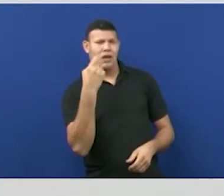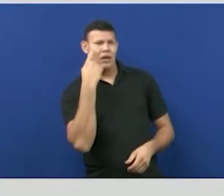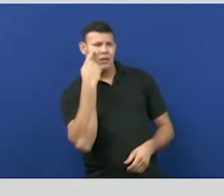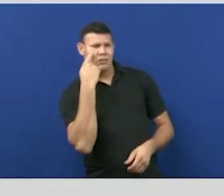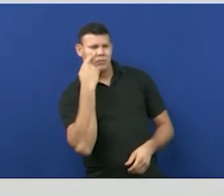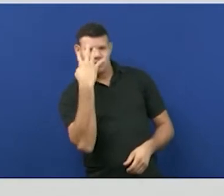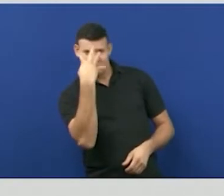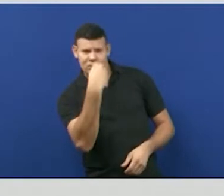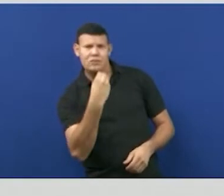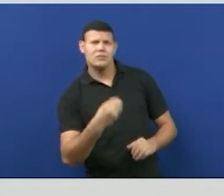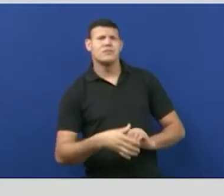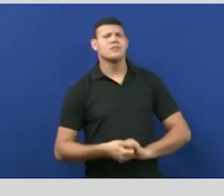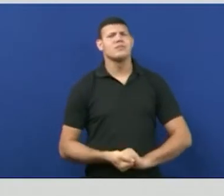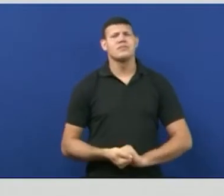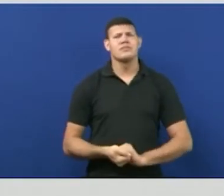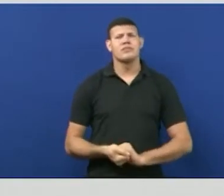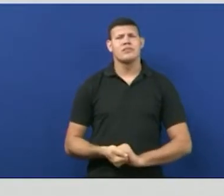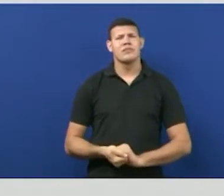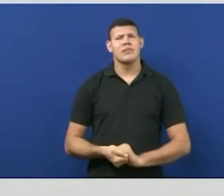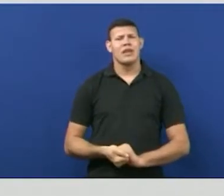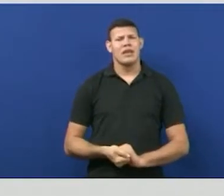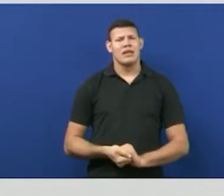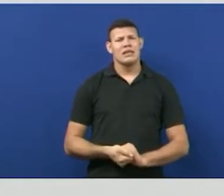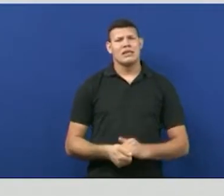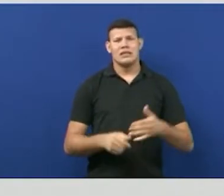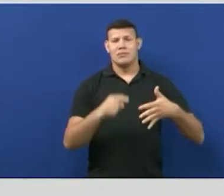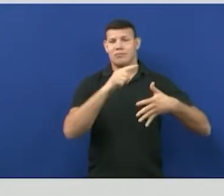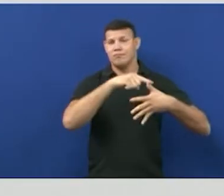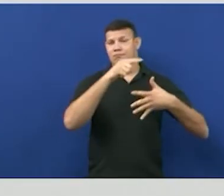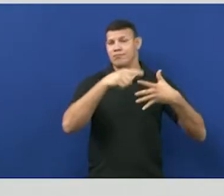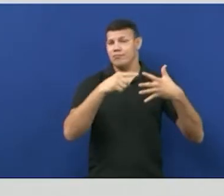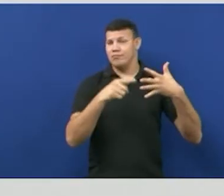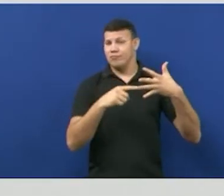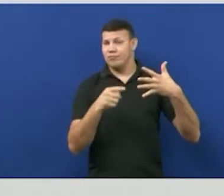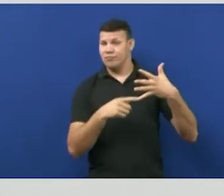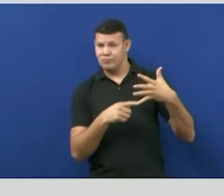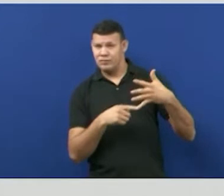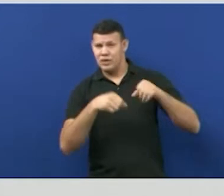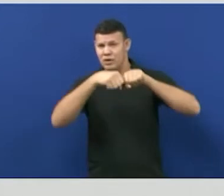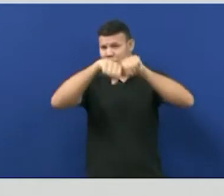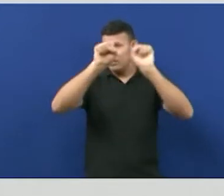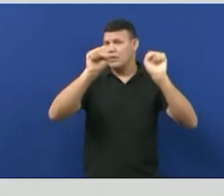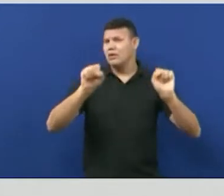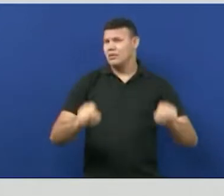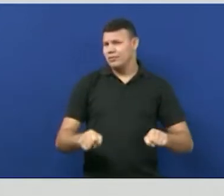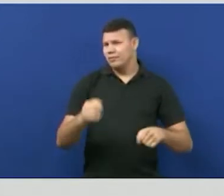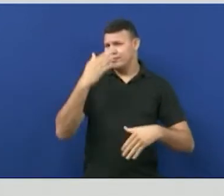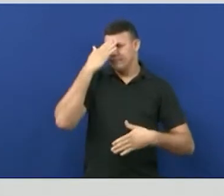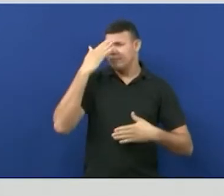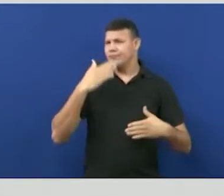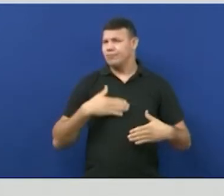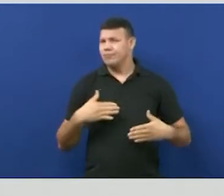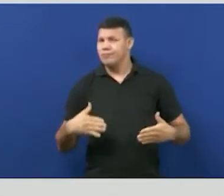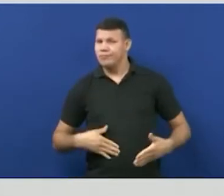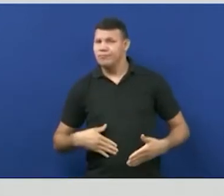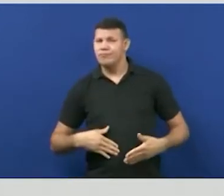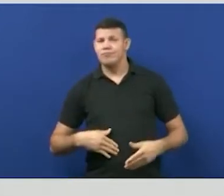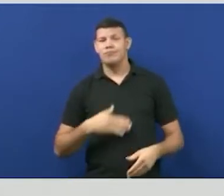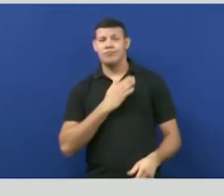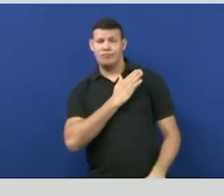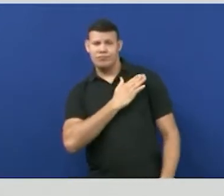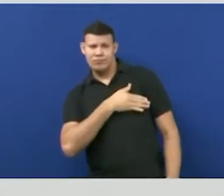Nessa imagem, nós possuímos aí os 10 principais sistemas do corpo humano. Sistema